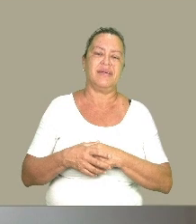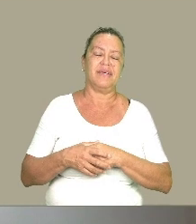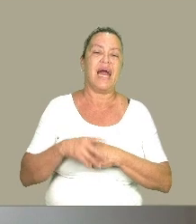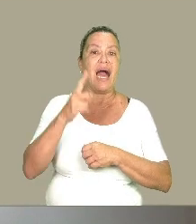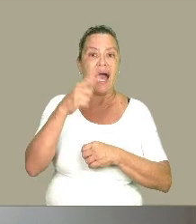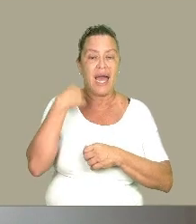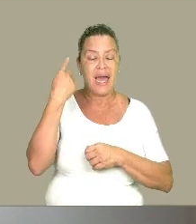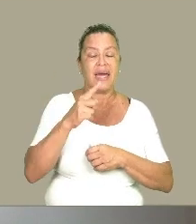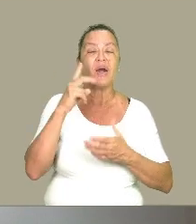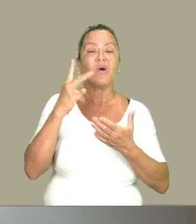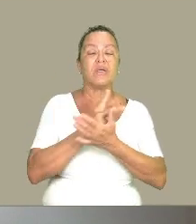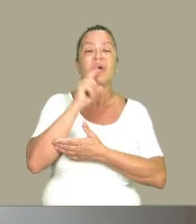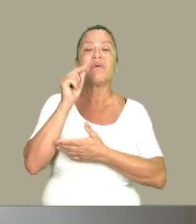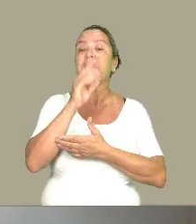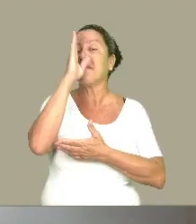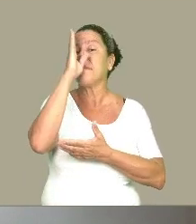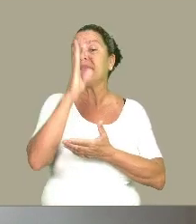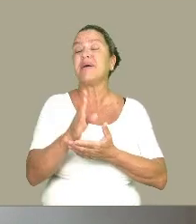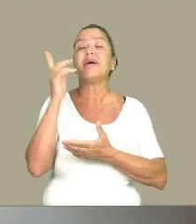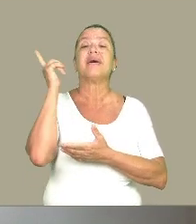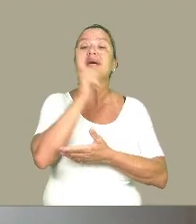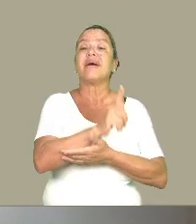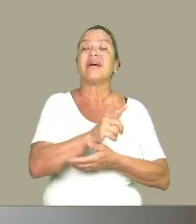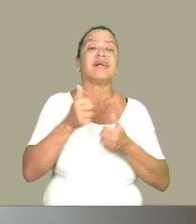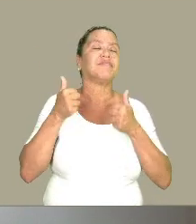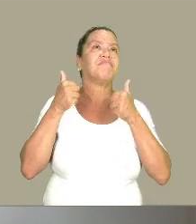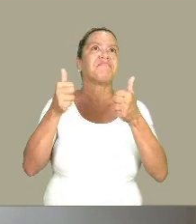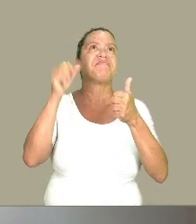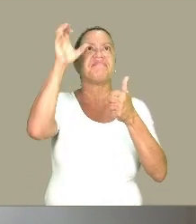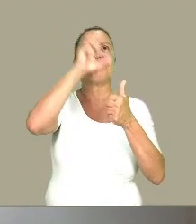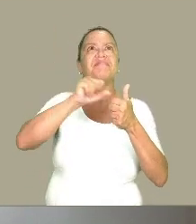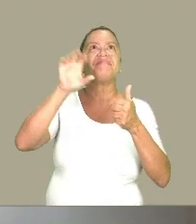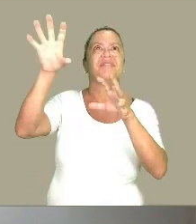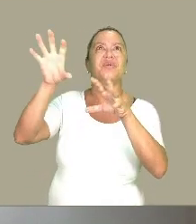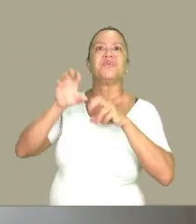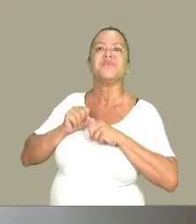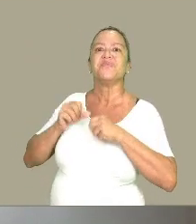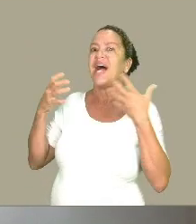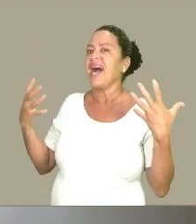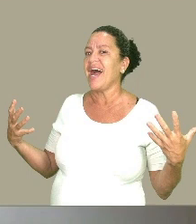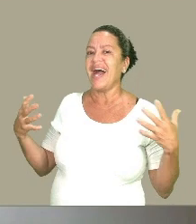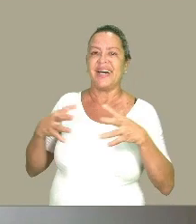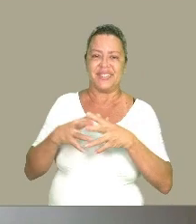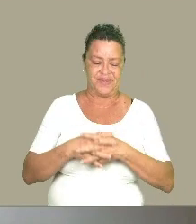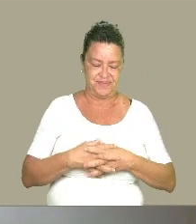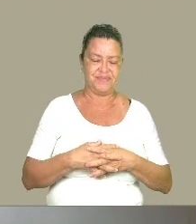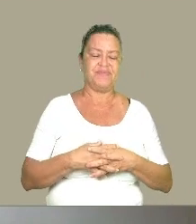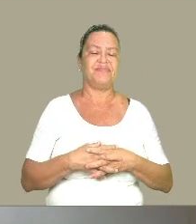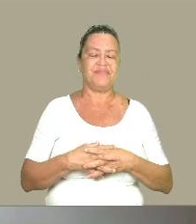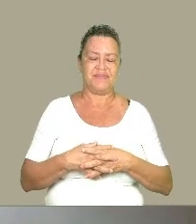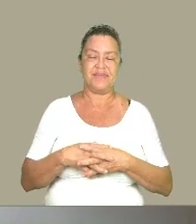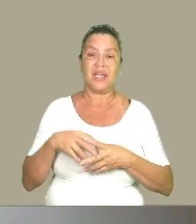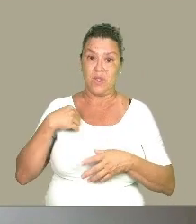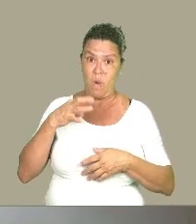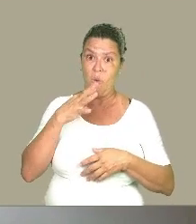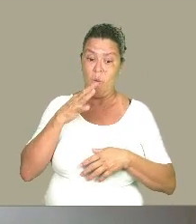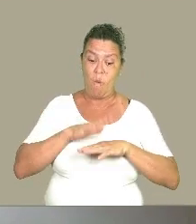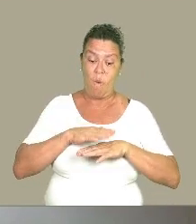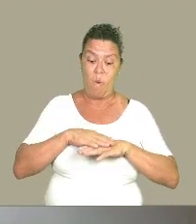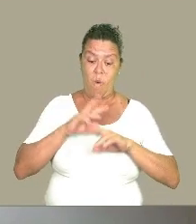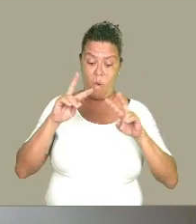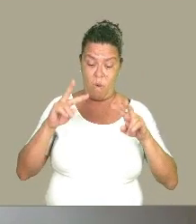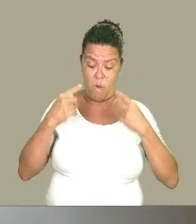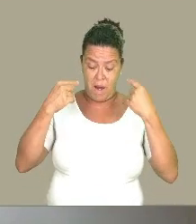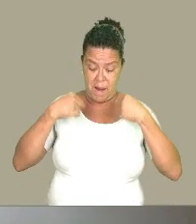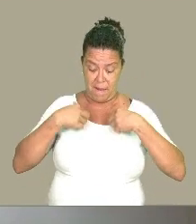seremos o principal ganhador desse aprendizado, né? Nós estaremos nos autoconhecendo e nos melhorando